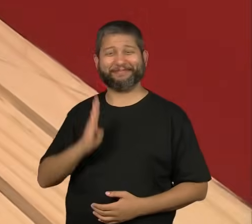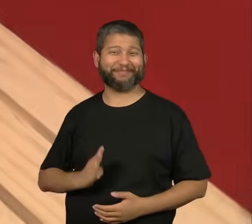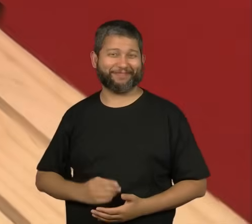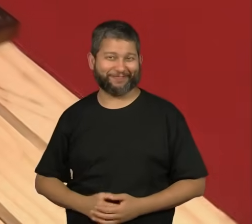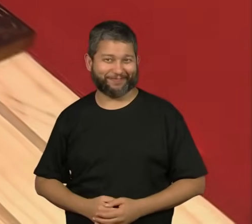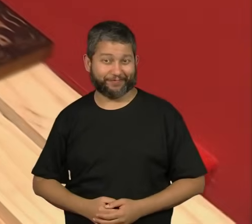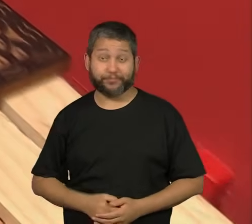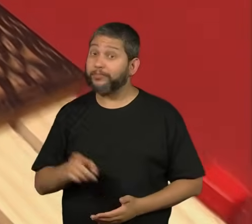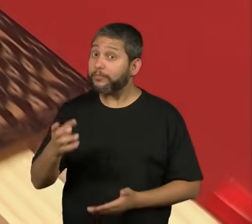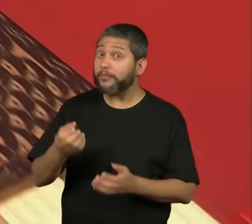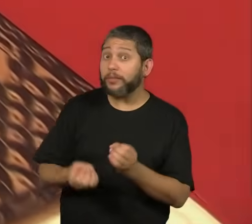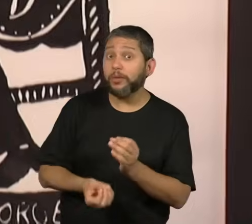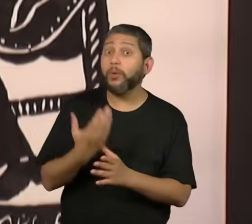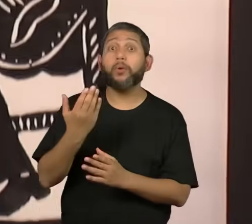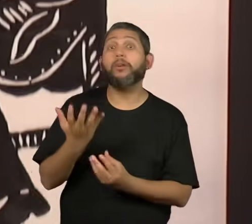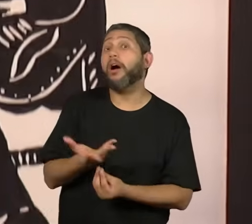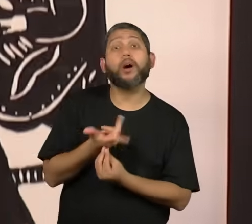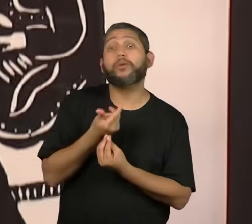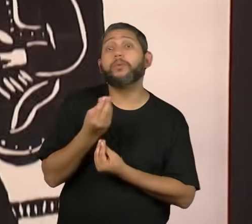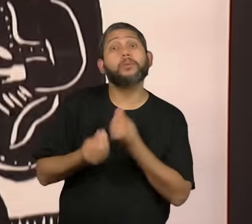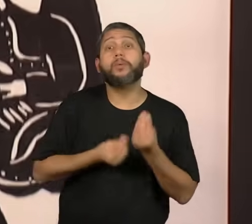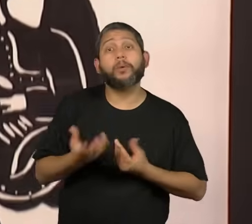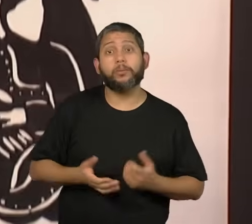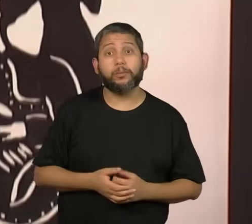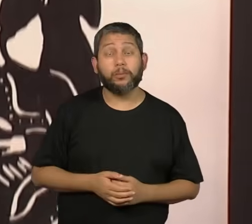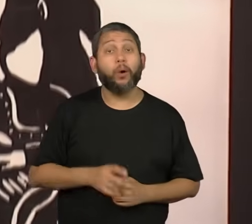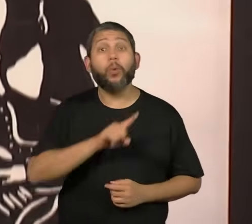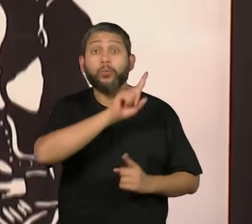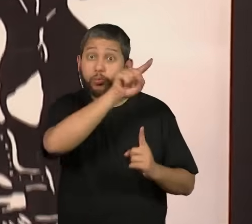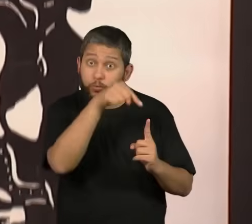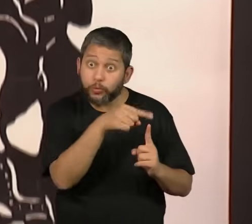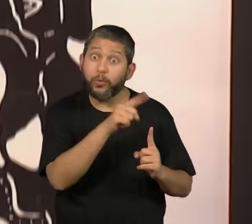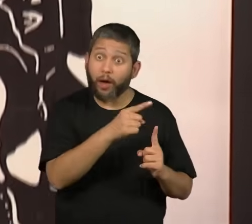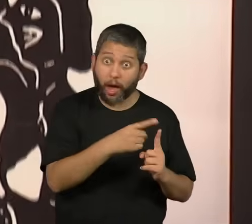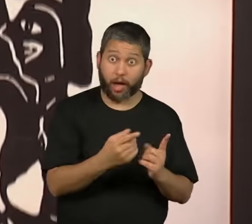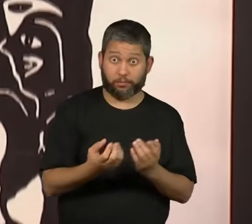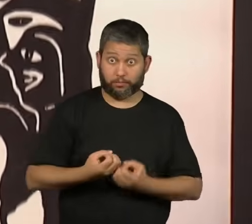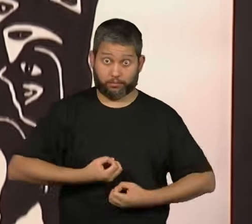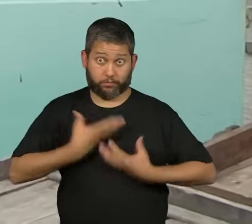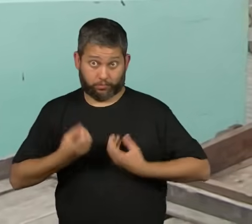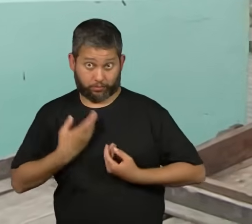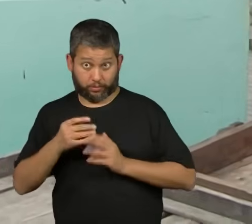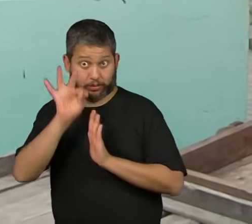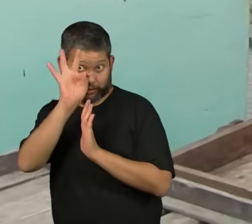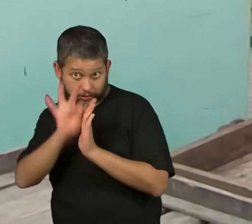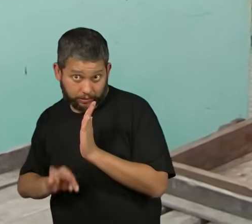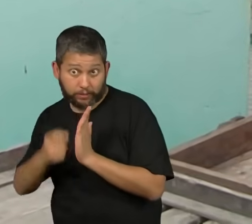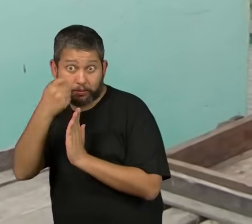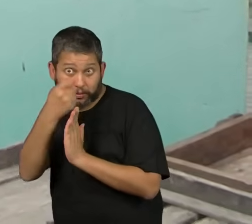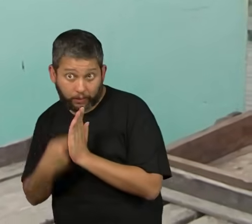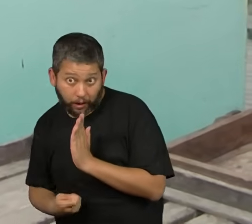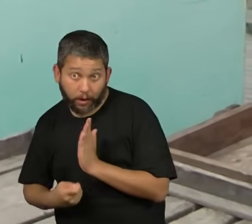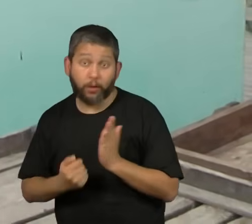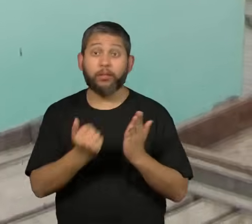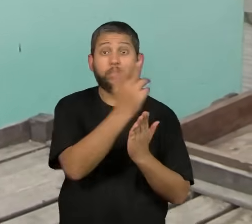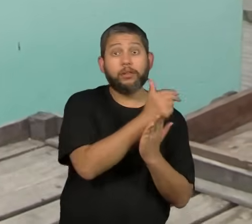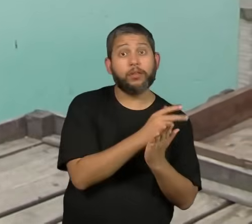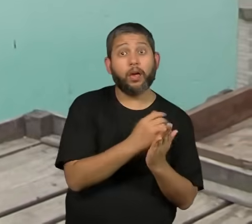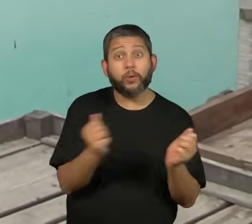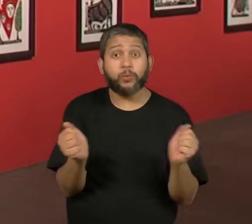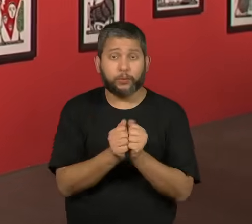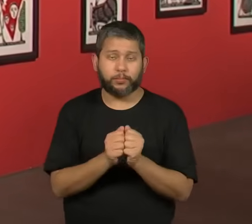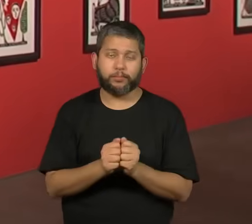Começou a desenvolver essa arte justamente para ilustrar suas criações em texto. Ele morreu em